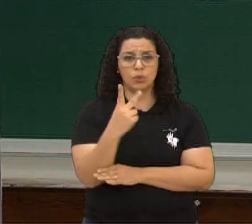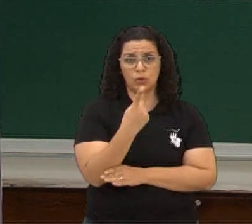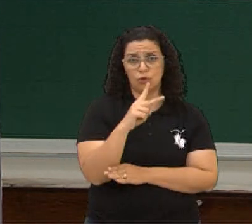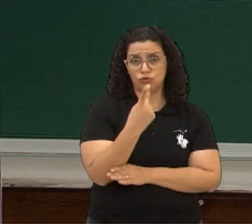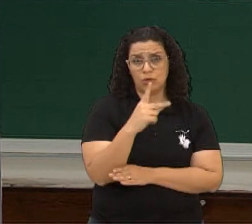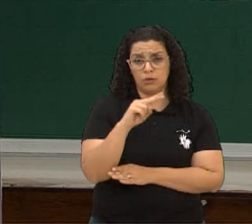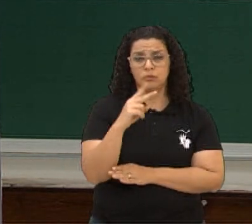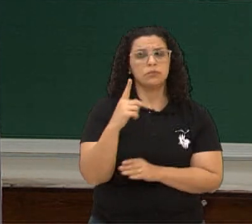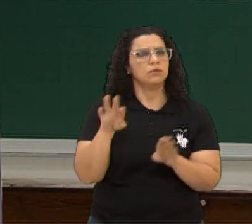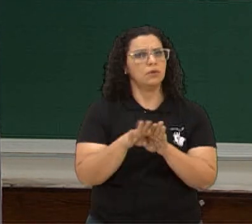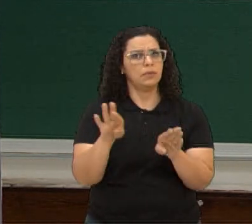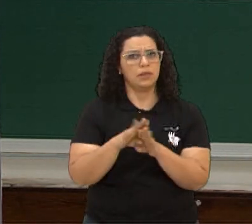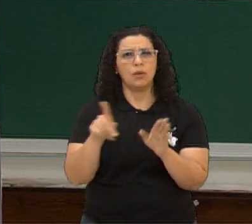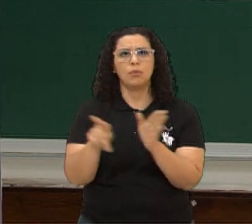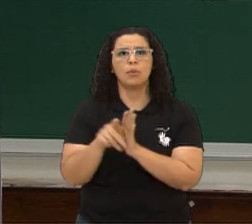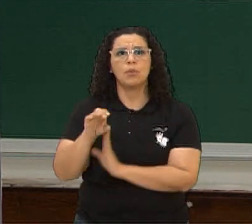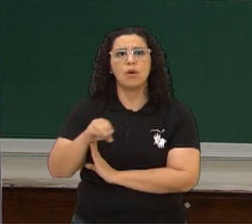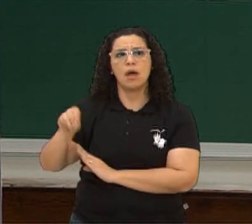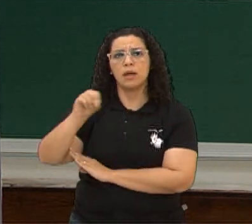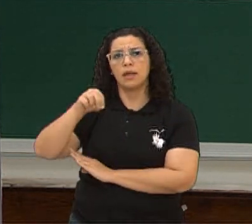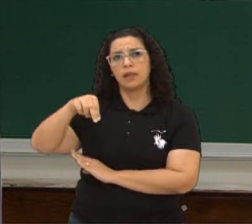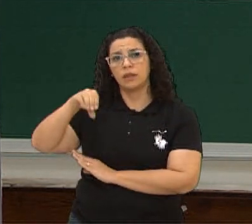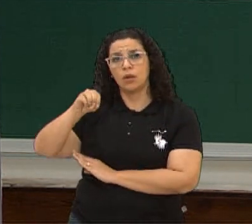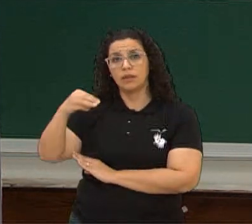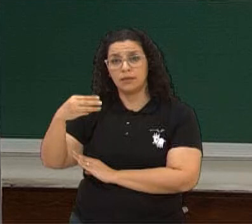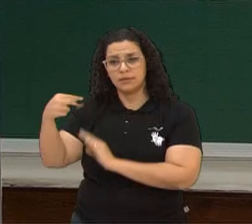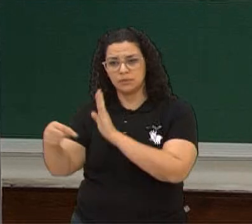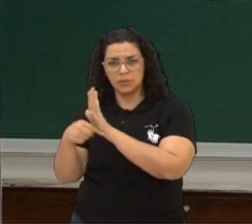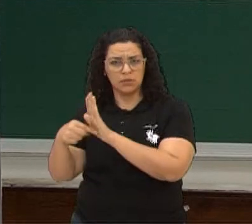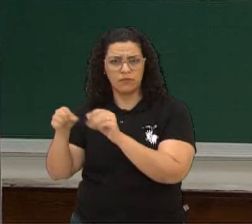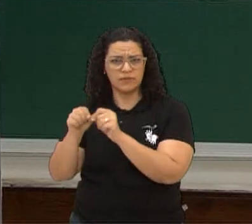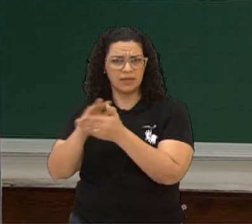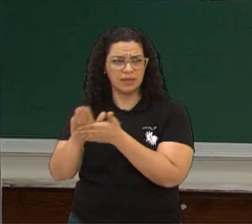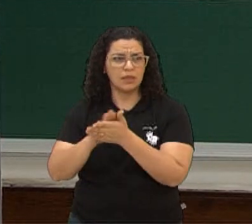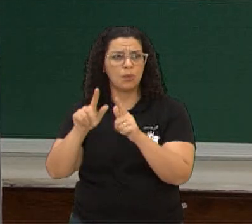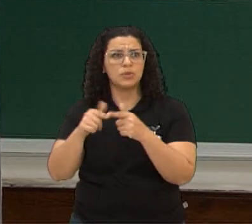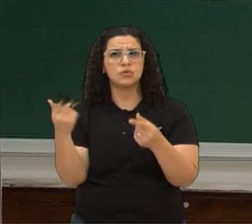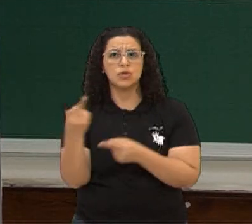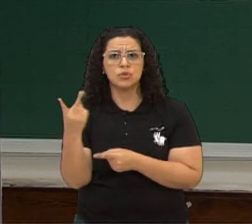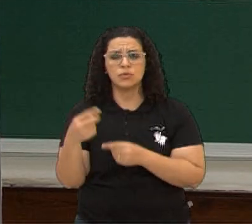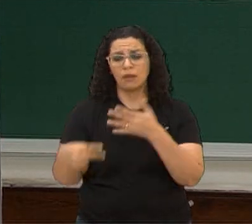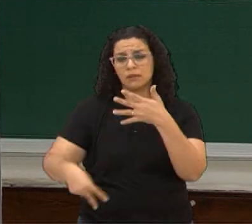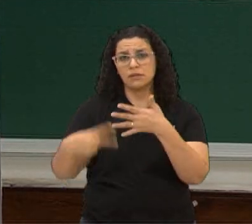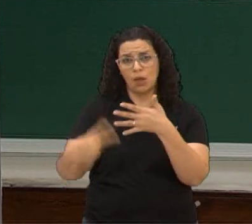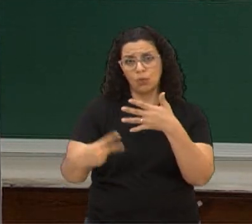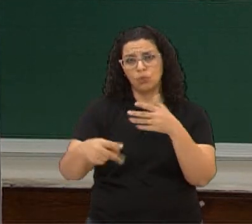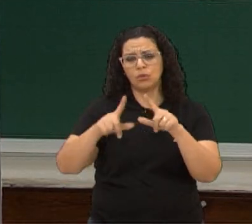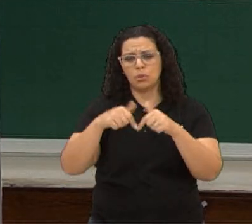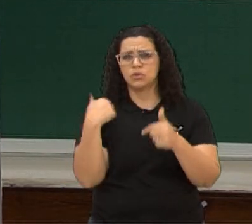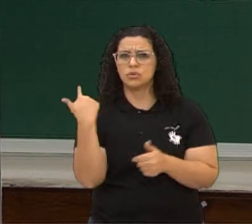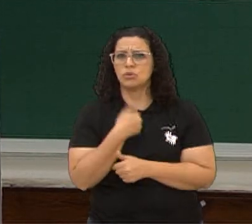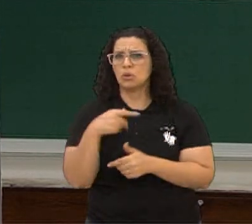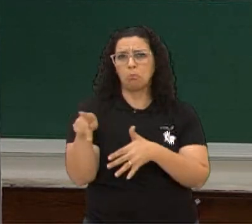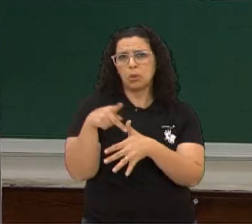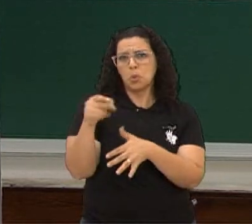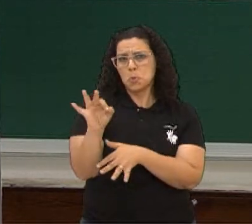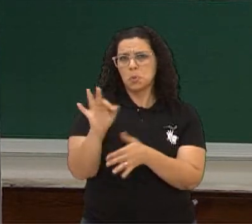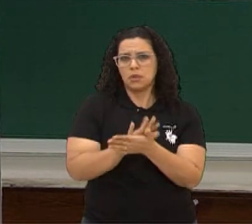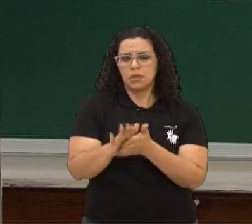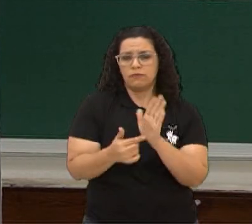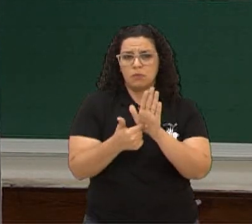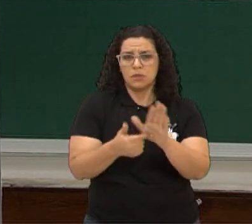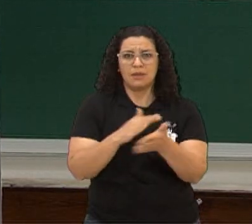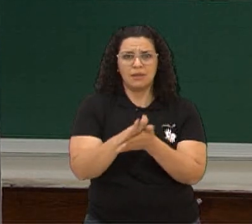hidrogênio, ok? Nem a semi-reação do NO3-, porque como elas vão ser secundárias ali, a gente não coloca elas